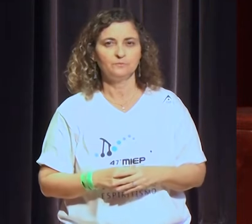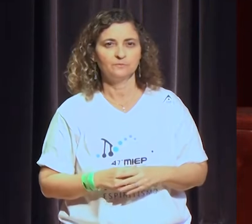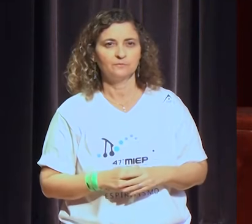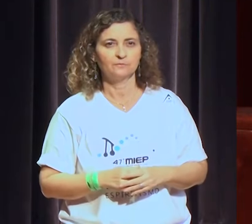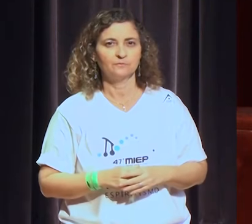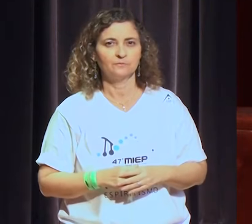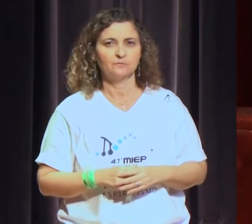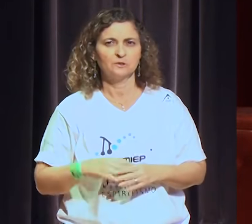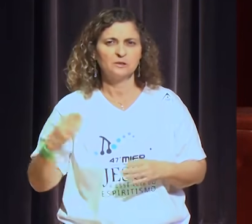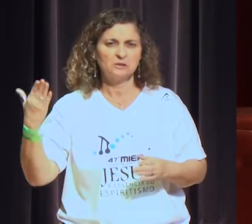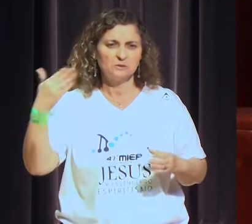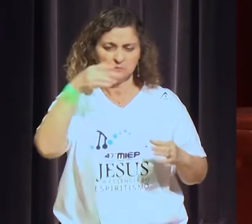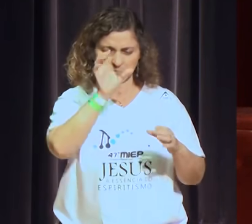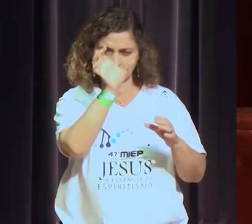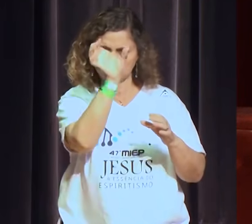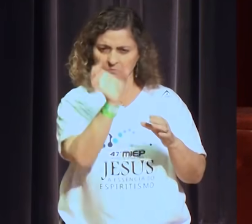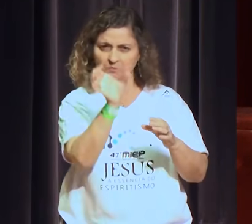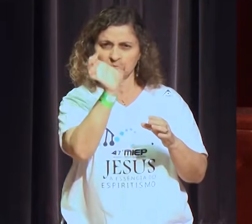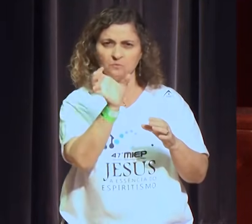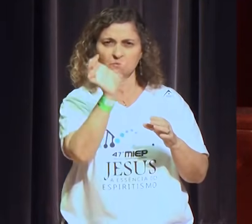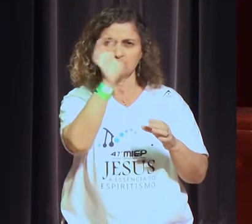Teoflotone,